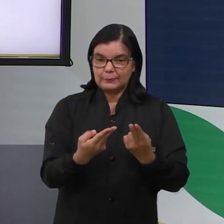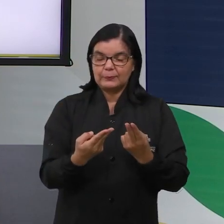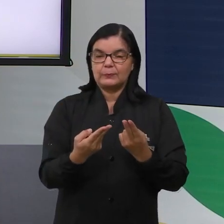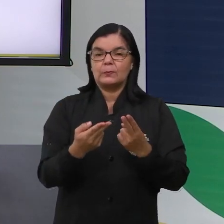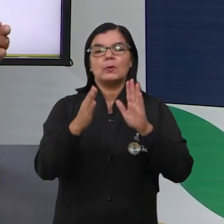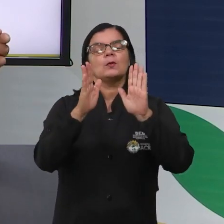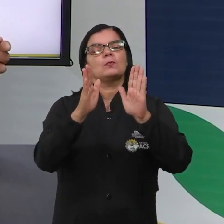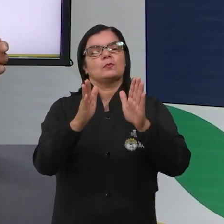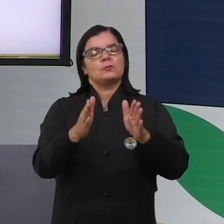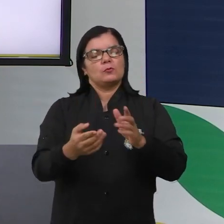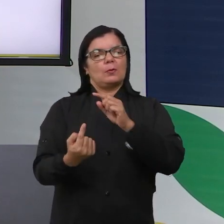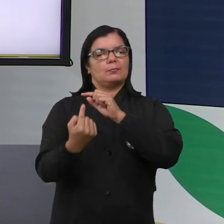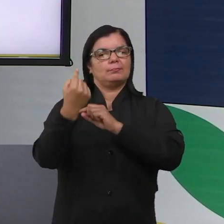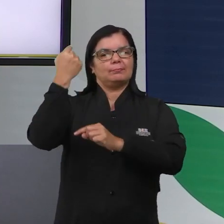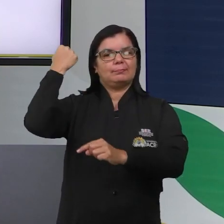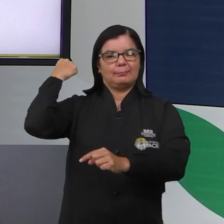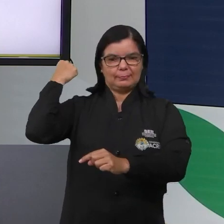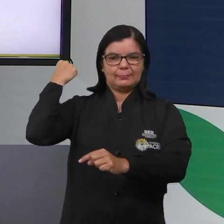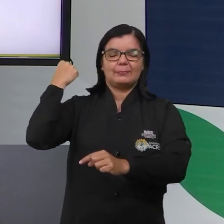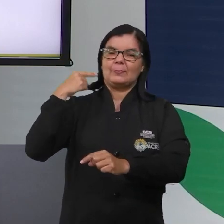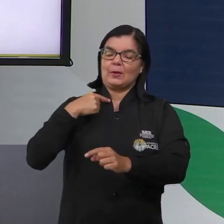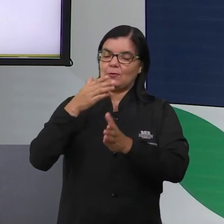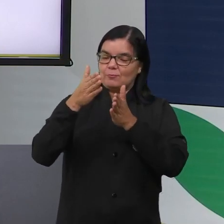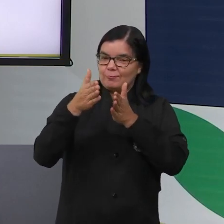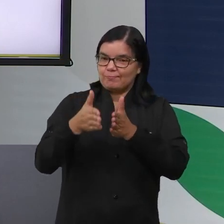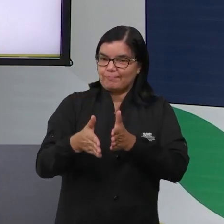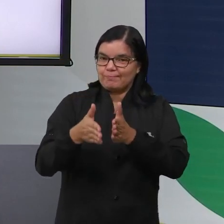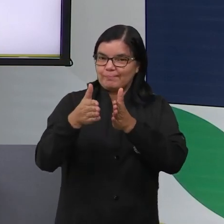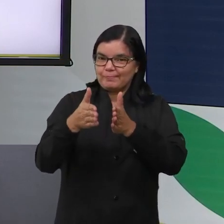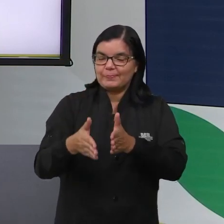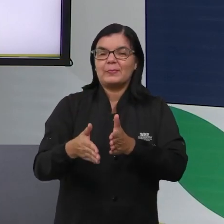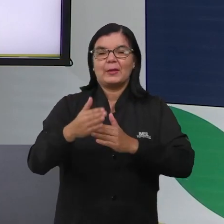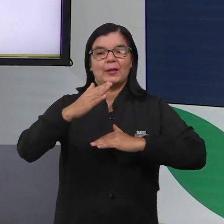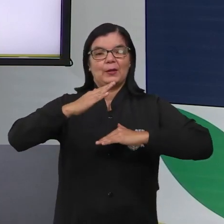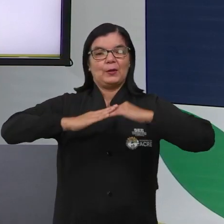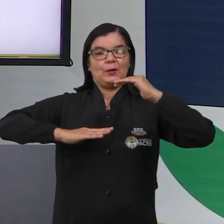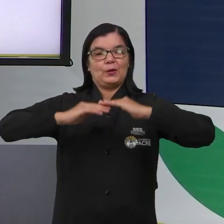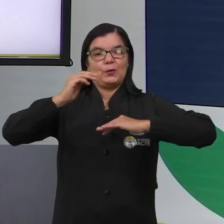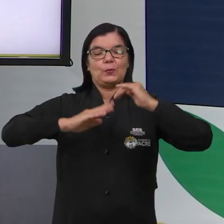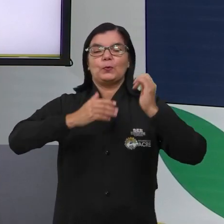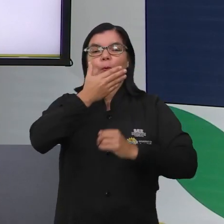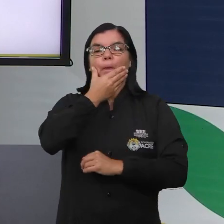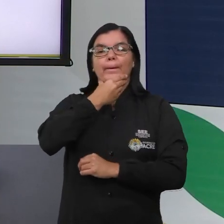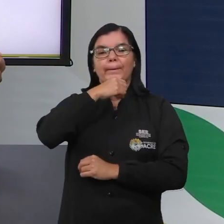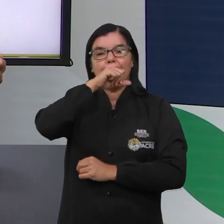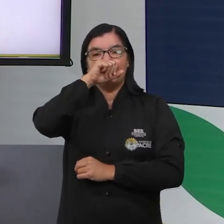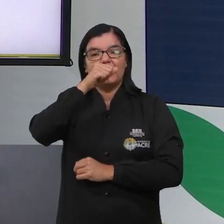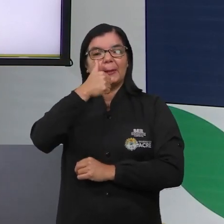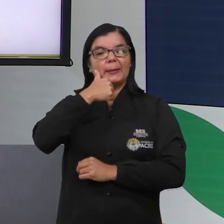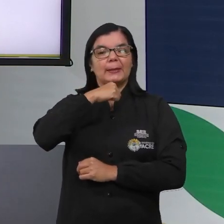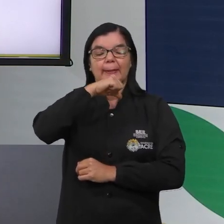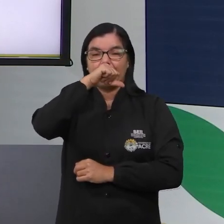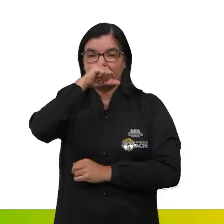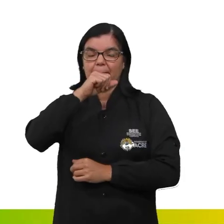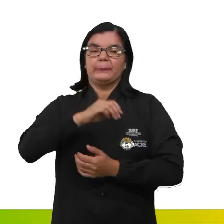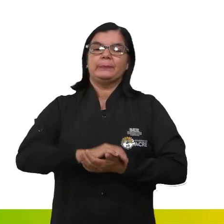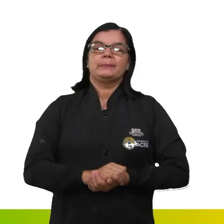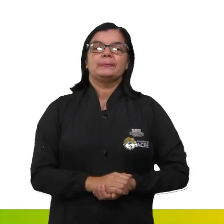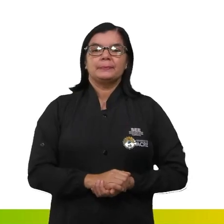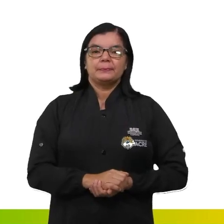Já foi aquele tempo em que a gente seguia muito mais a profissão do pai ou a profissão da mãe.